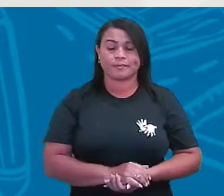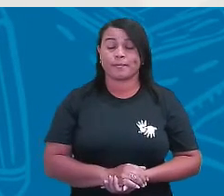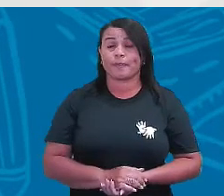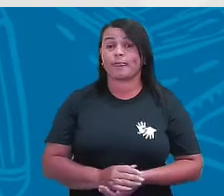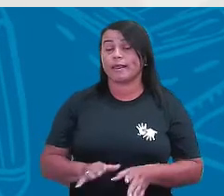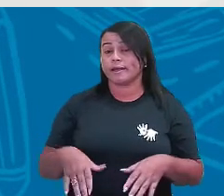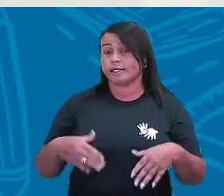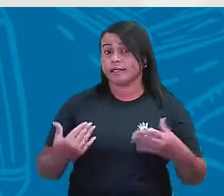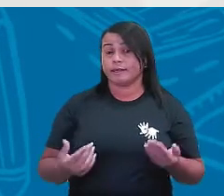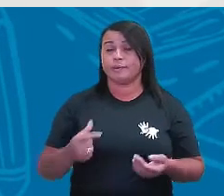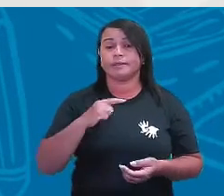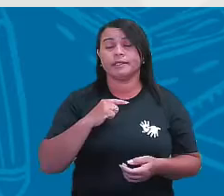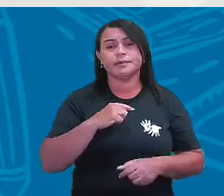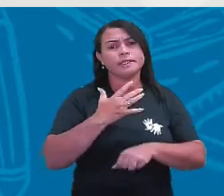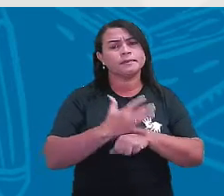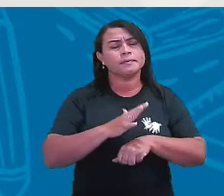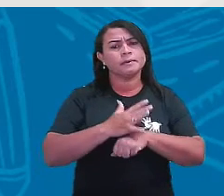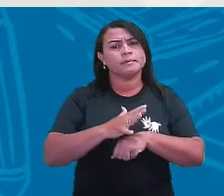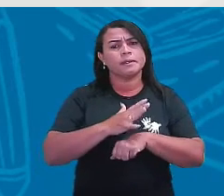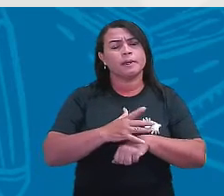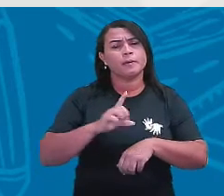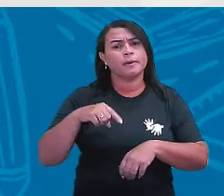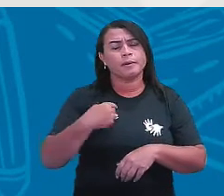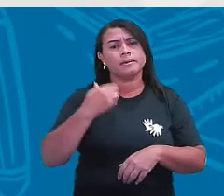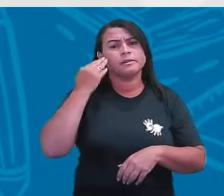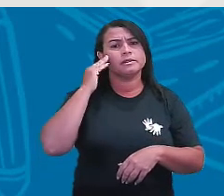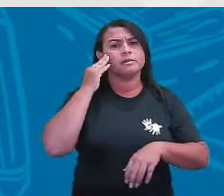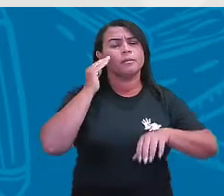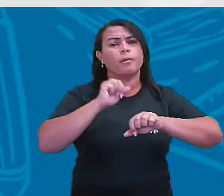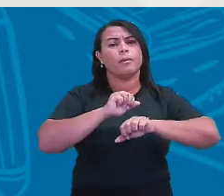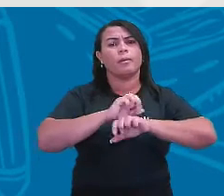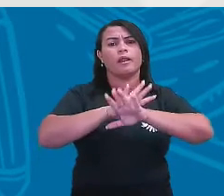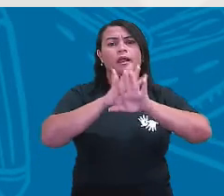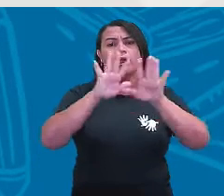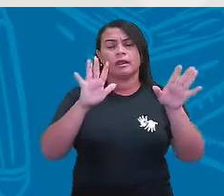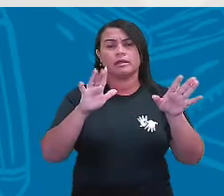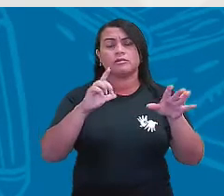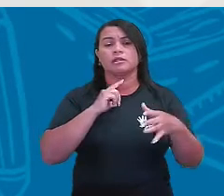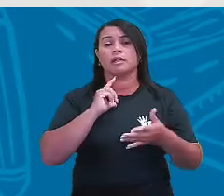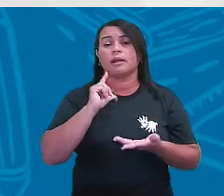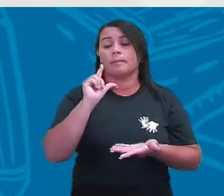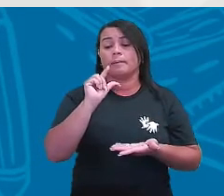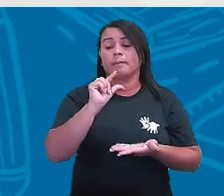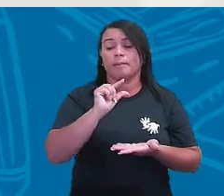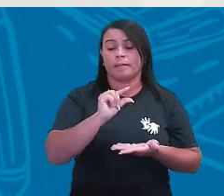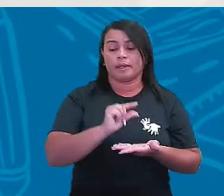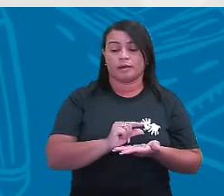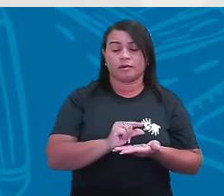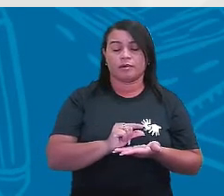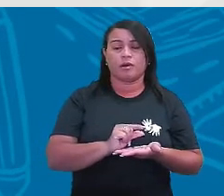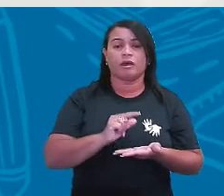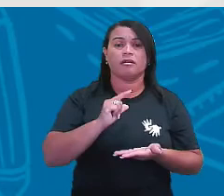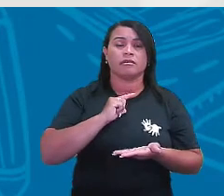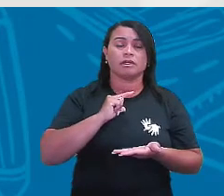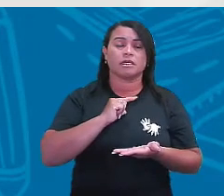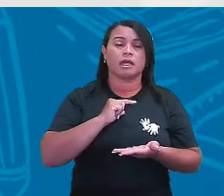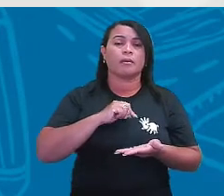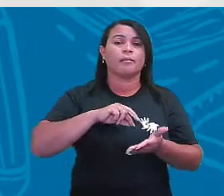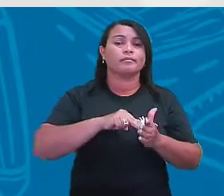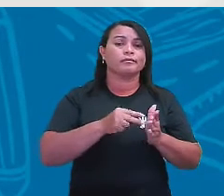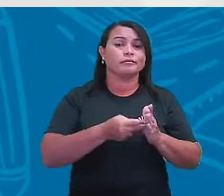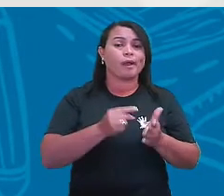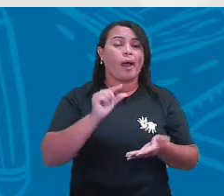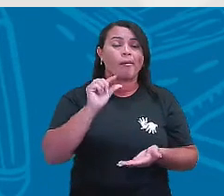Então, esse exercício é só para a gente entender que quanto menor o recipiente, menos capacidade ele vai